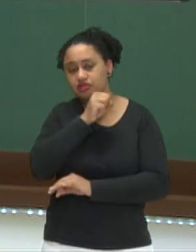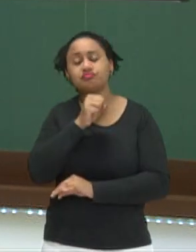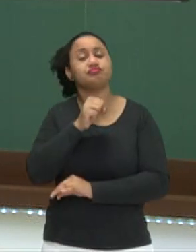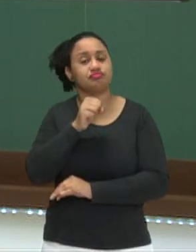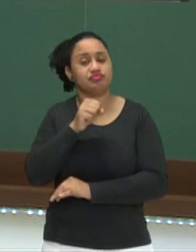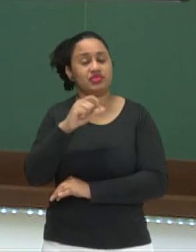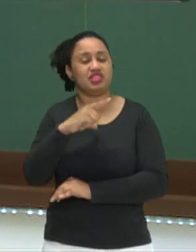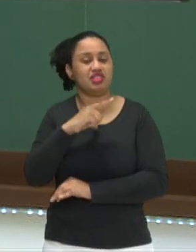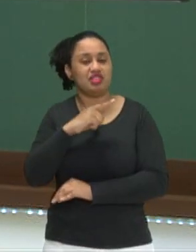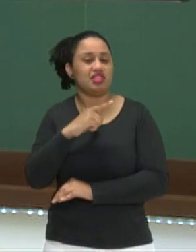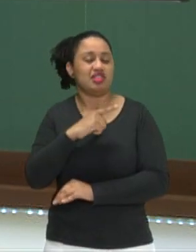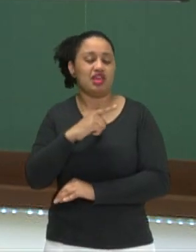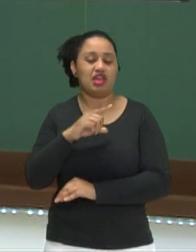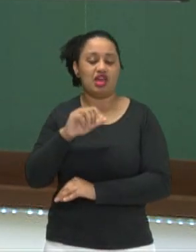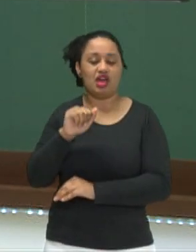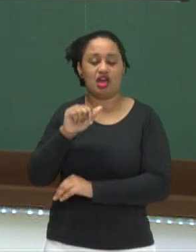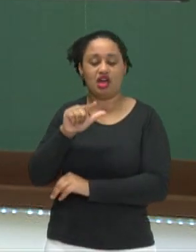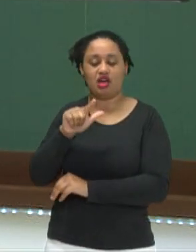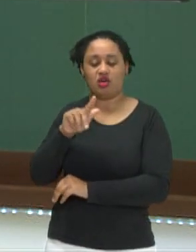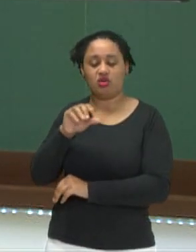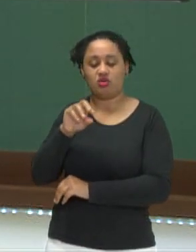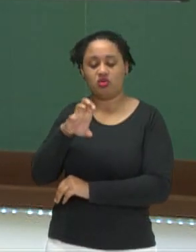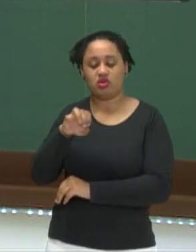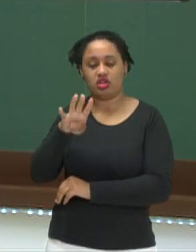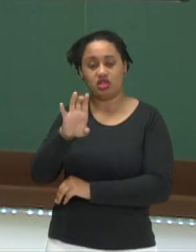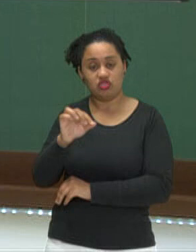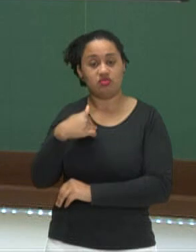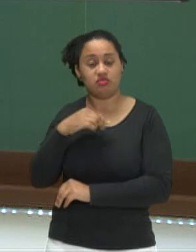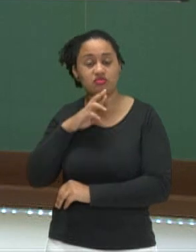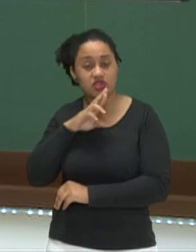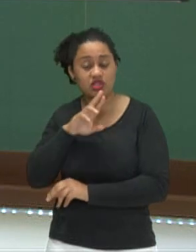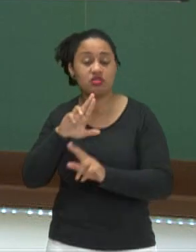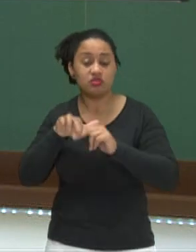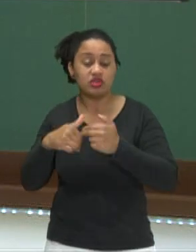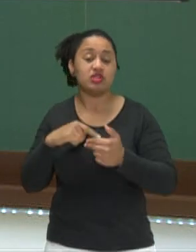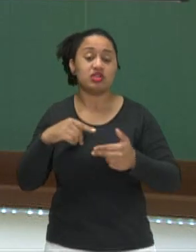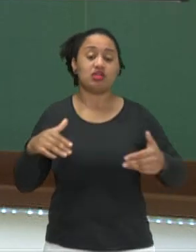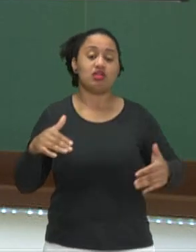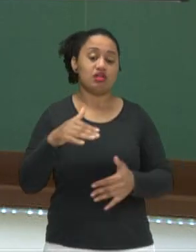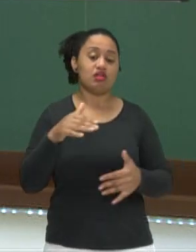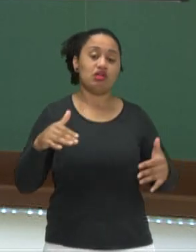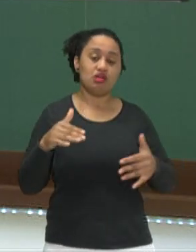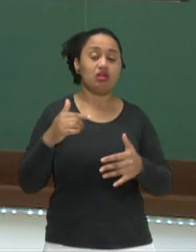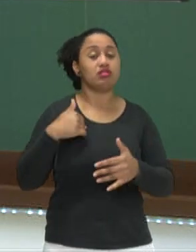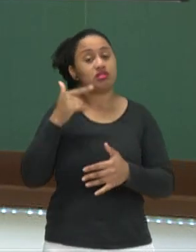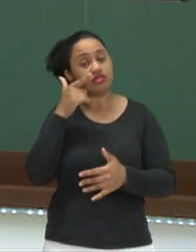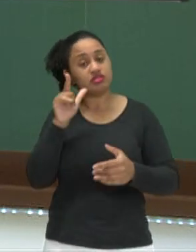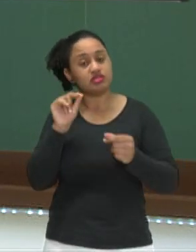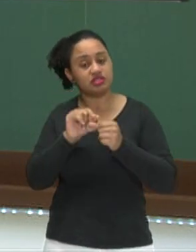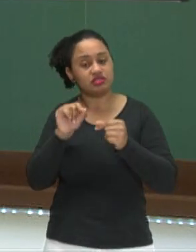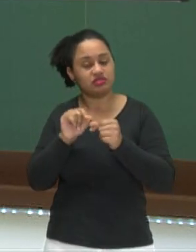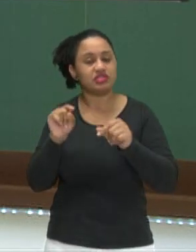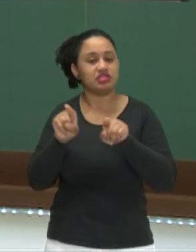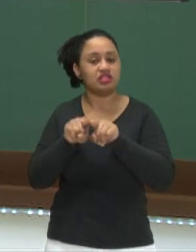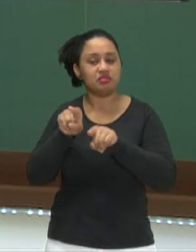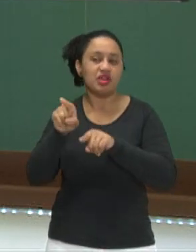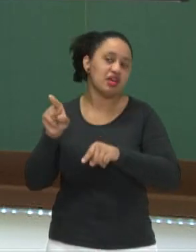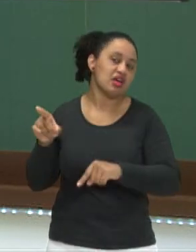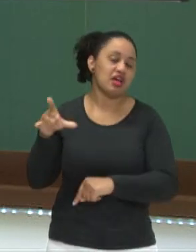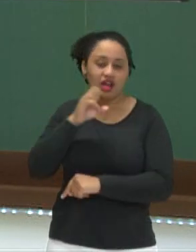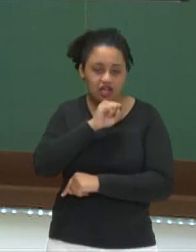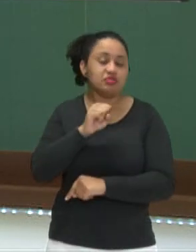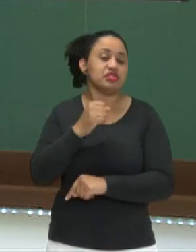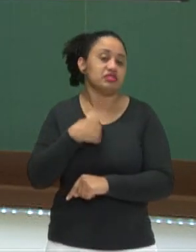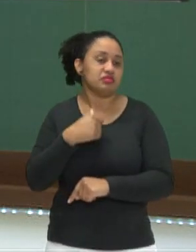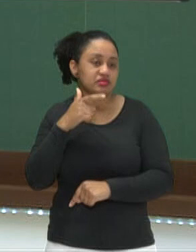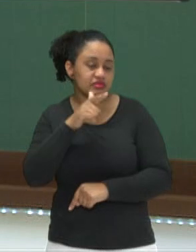verdade existe um algoritmo de resolução, por isso que um robô consegue resolver ele também em poucos segundos para